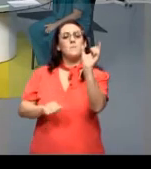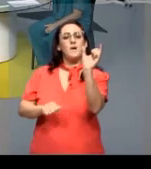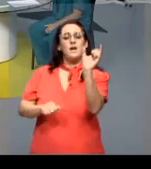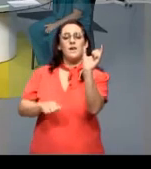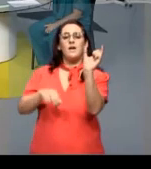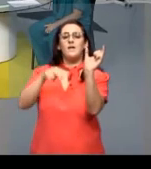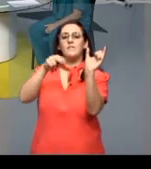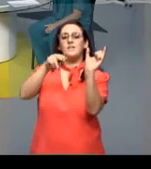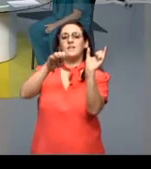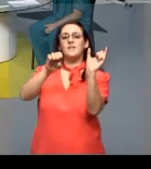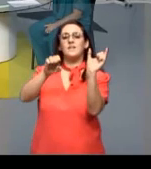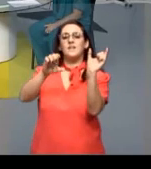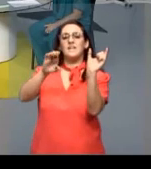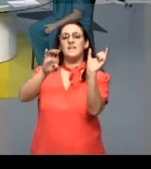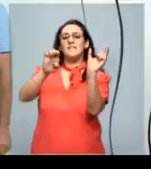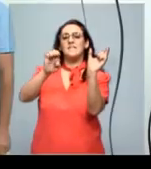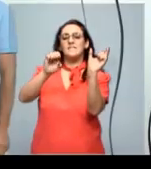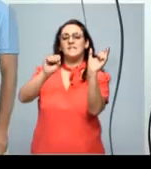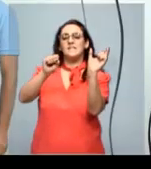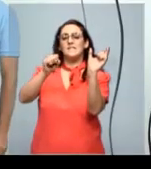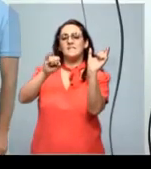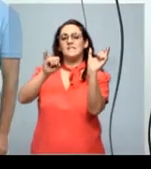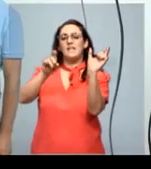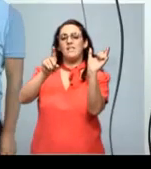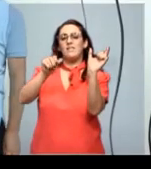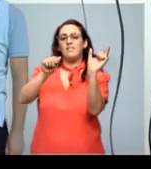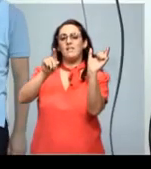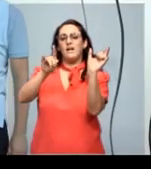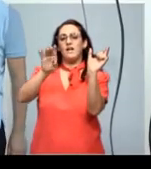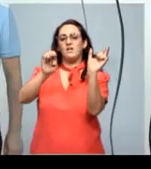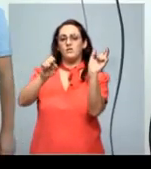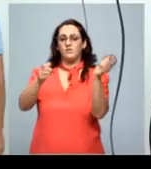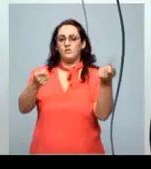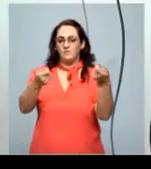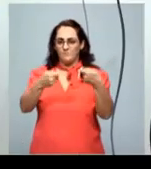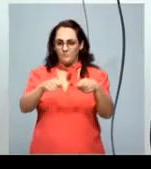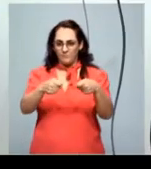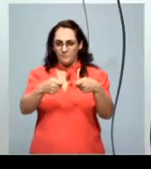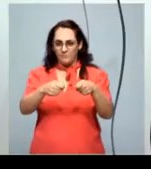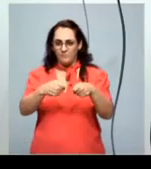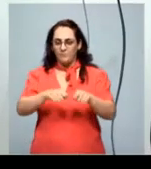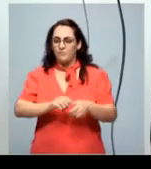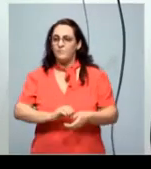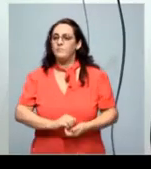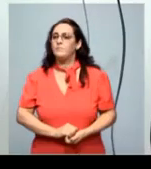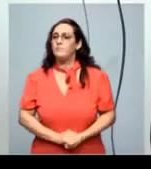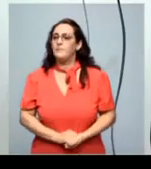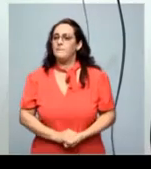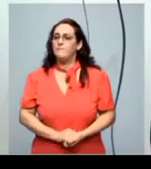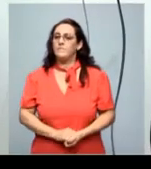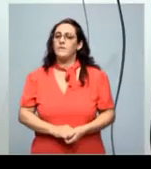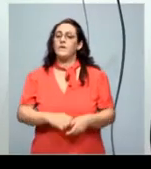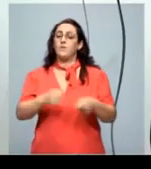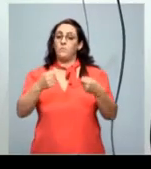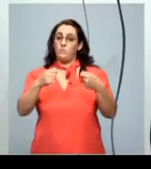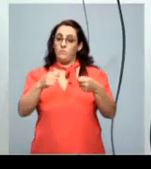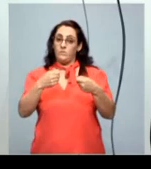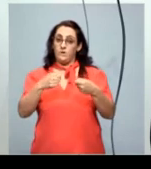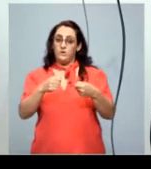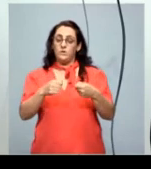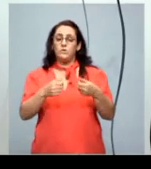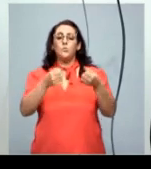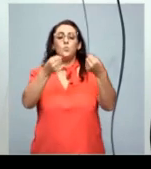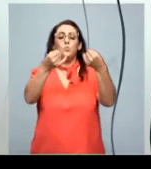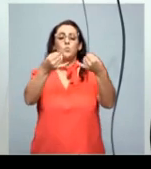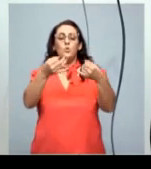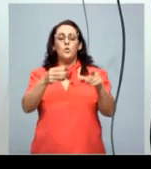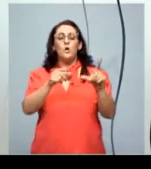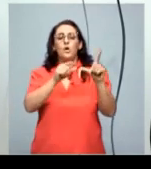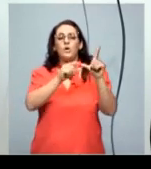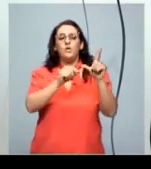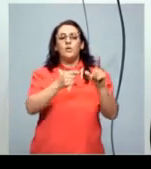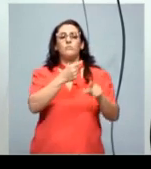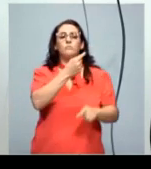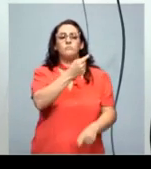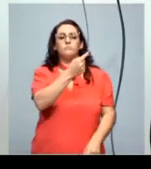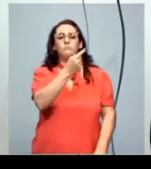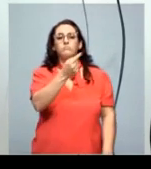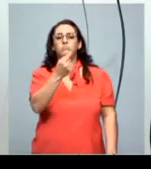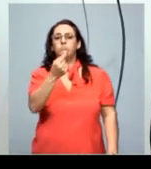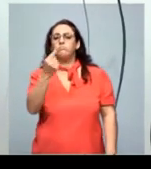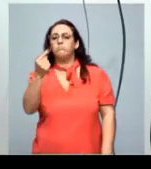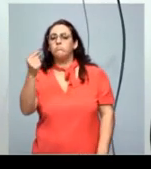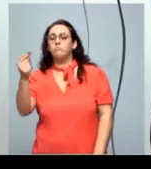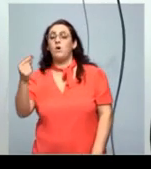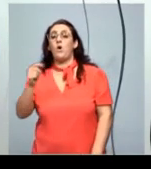é bem parecido com a questão anterior, nós vamos contar as letras. Então, 2, 4, 6, 8, 10,